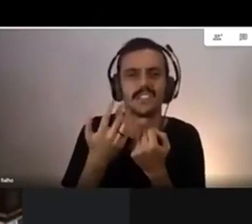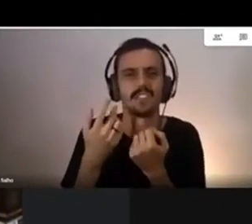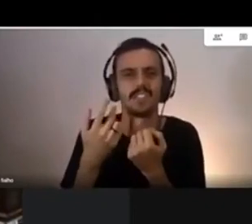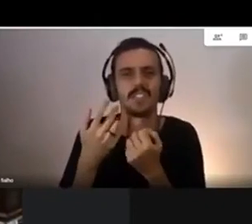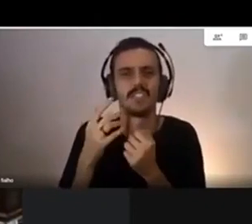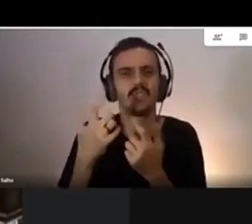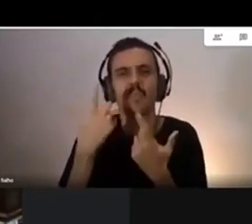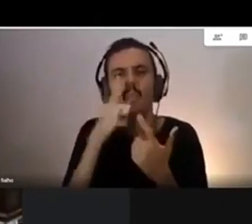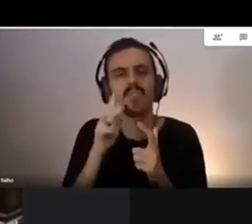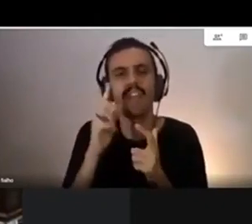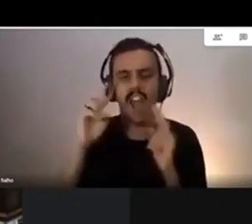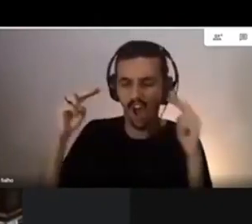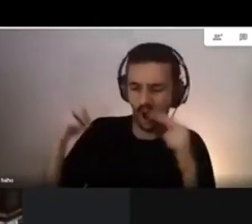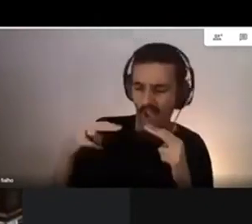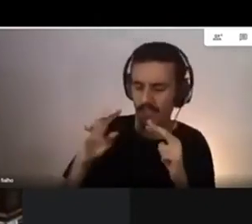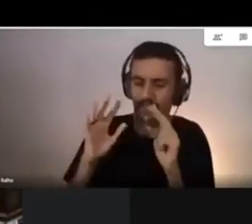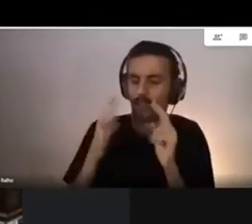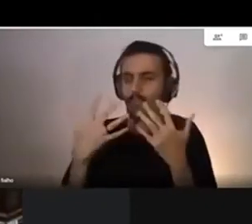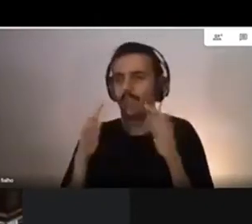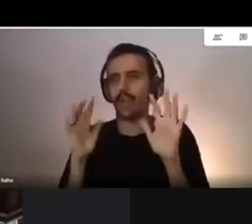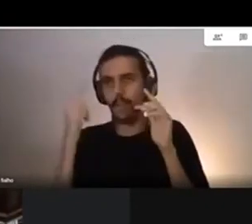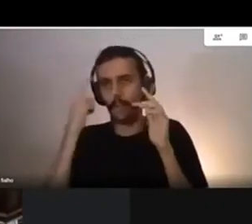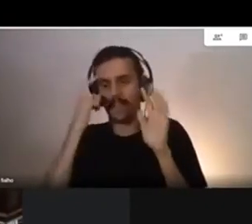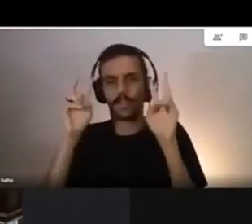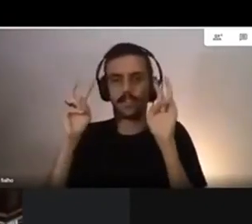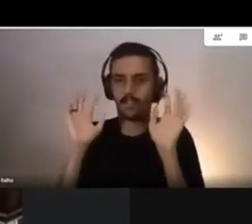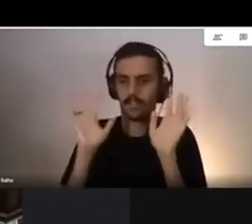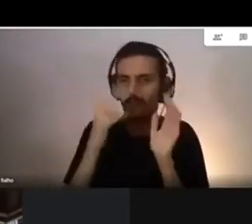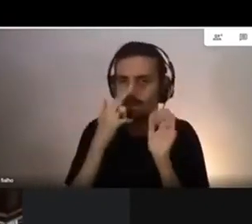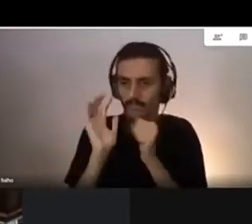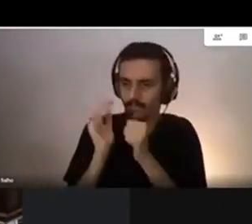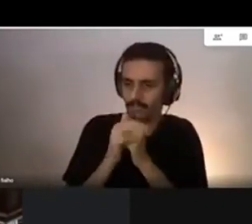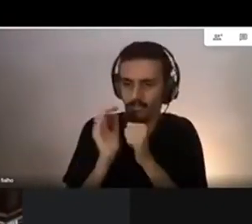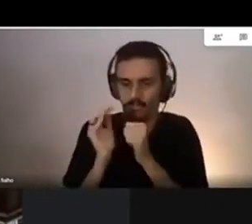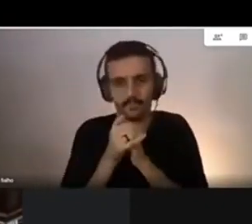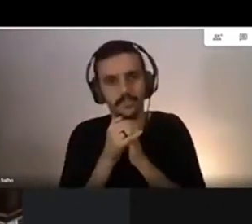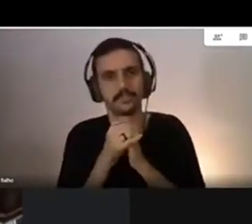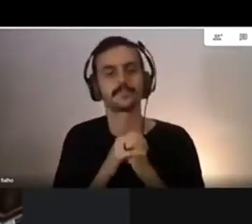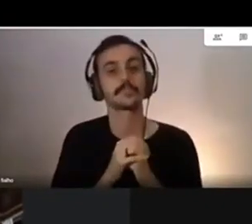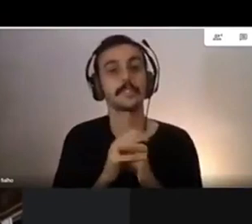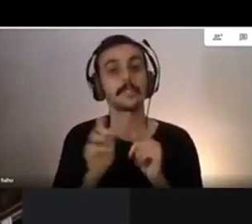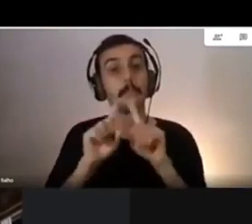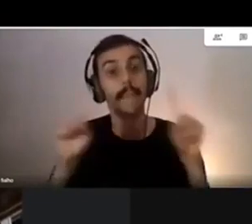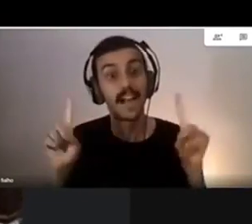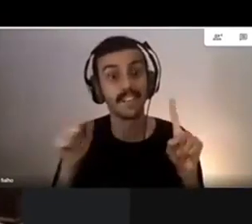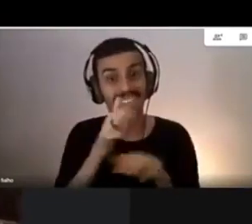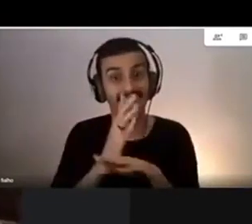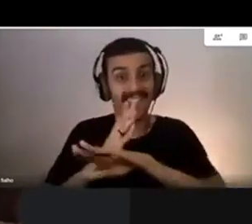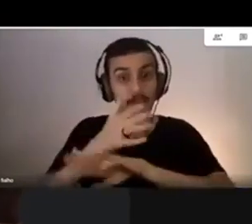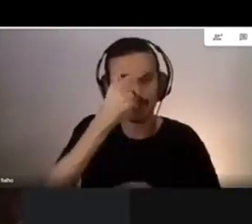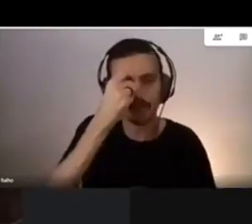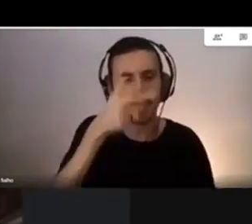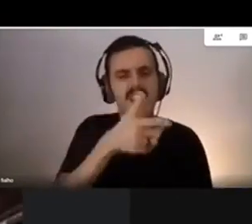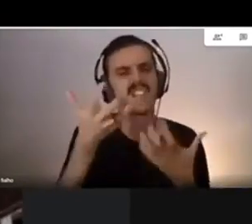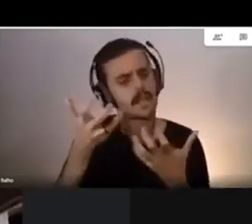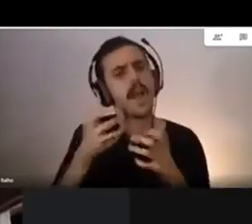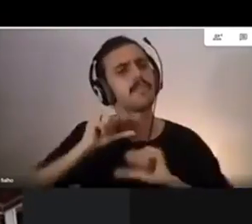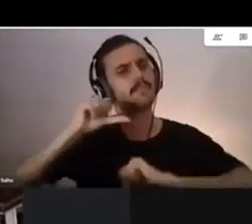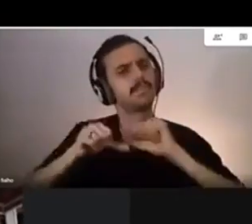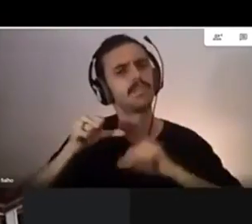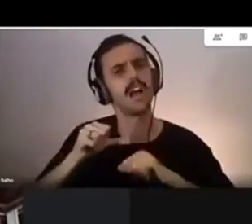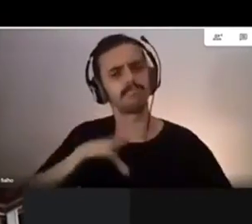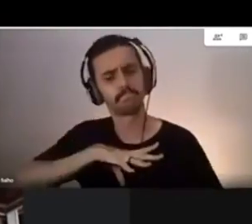dormir nos dormitórios, né? Que ele queria se experimentar, então dormir fora de casa. E o quanto ele